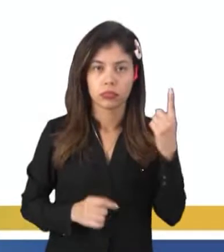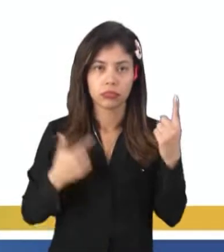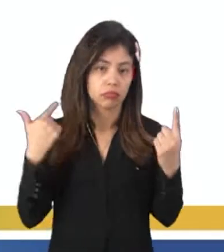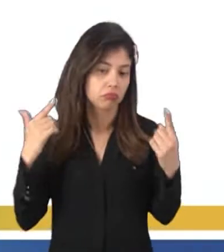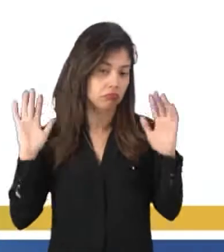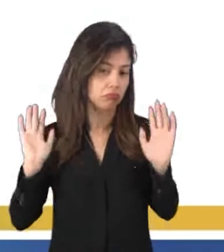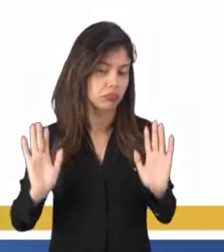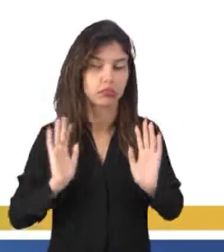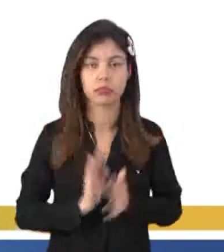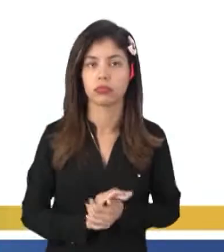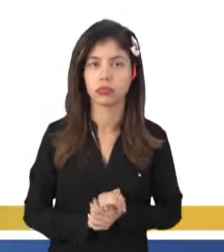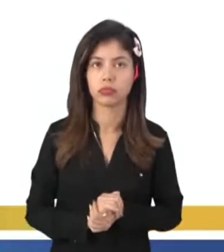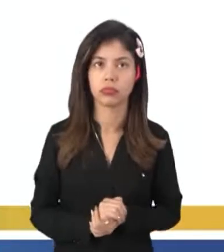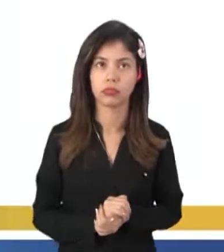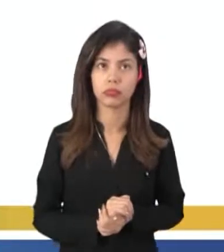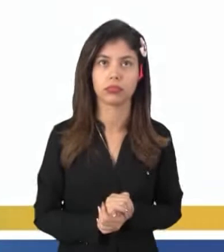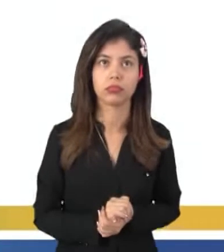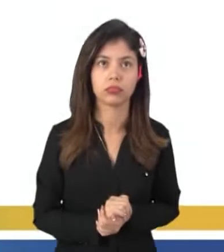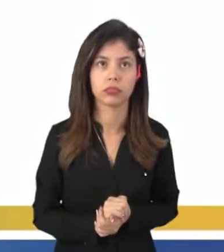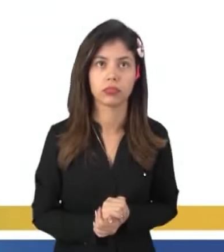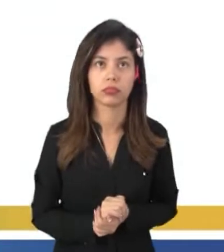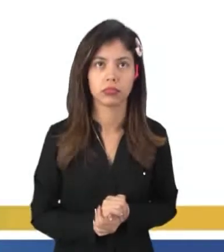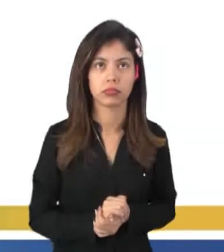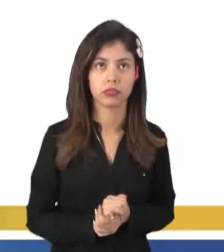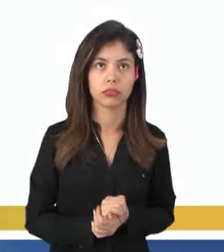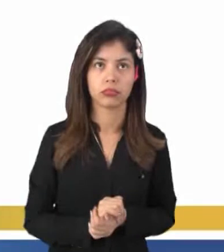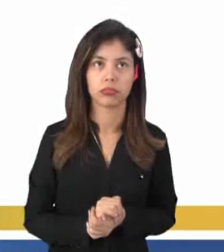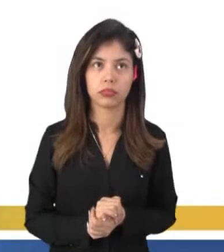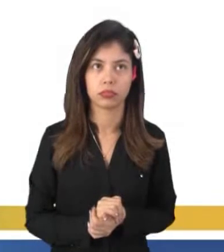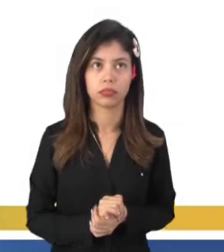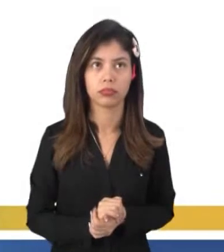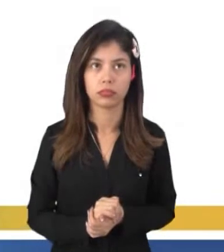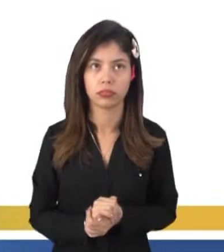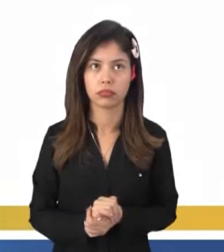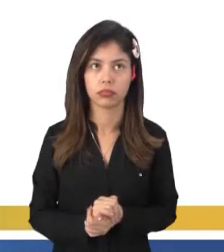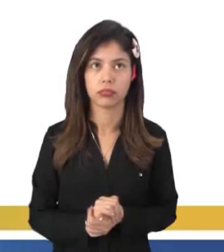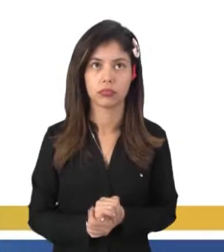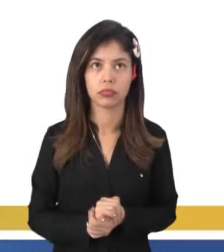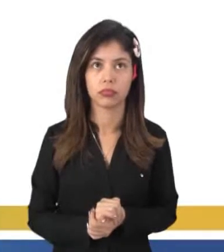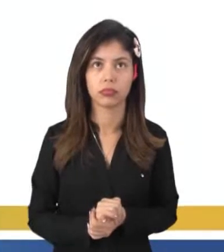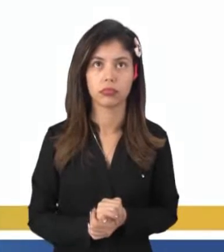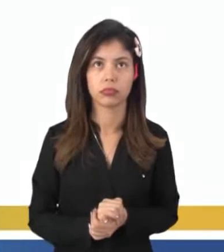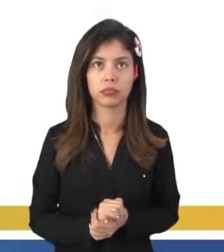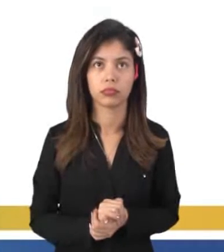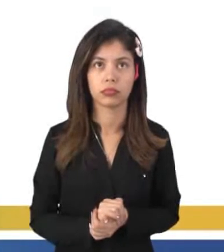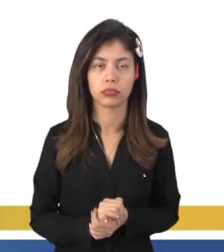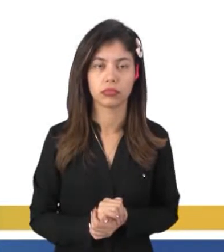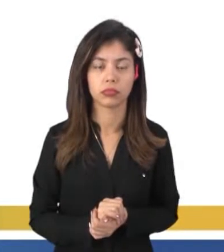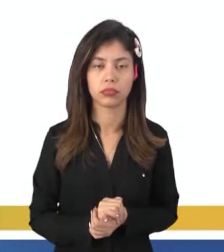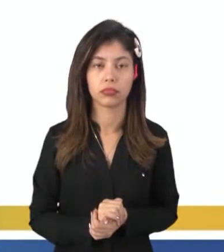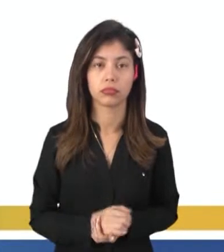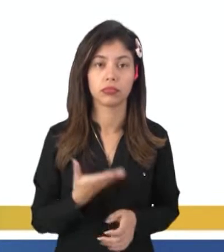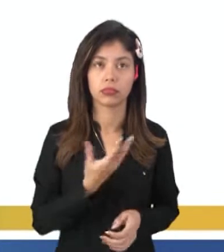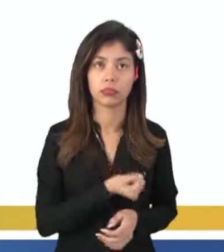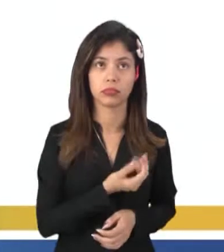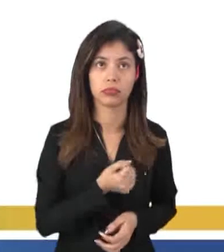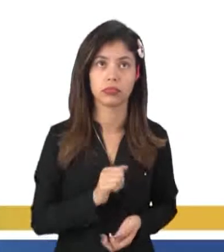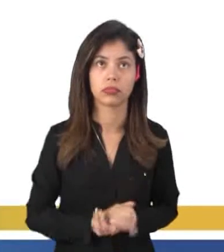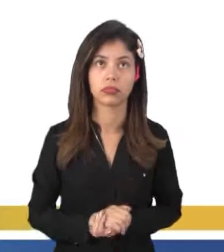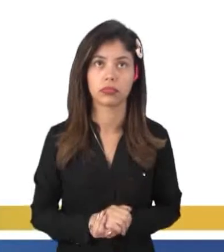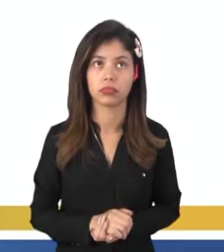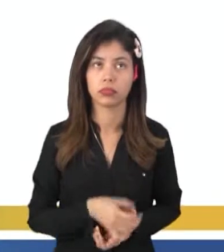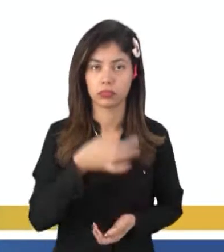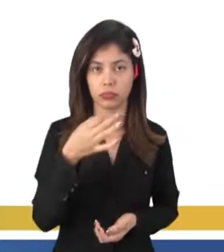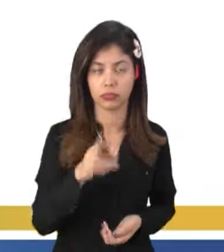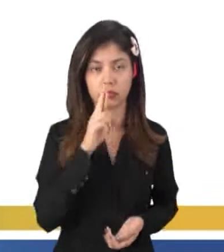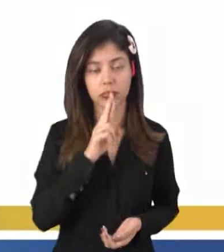ou 2, dentro desses parâmetros, né, dessas aspas aí, e você vai enumerar, tá? Então a